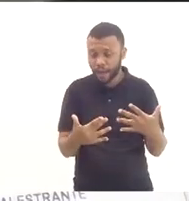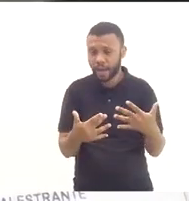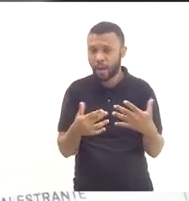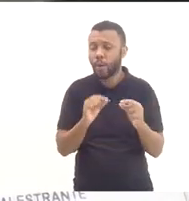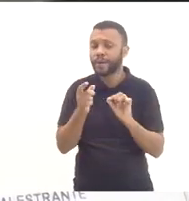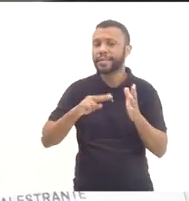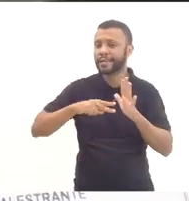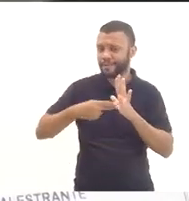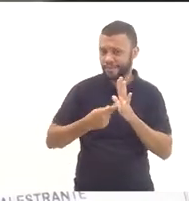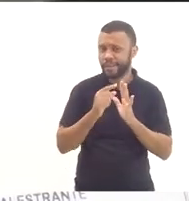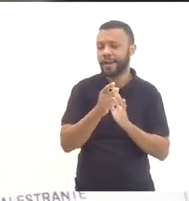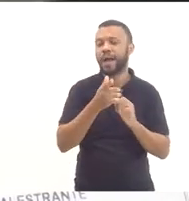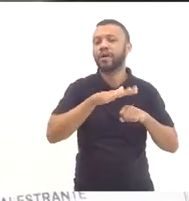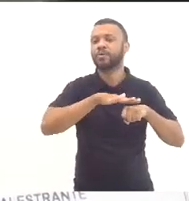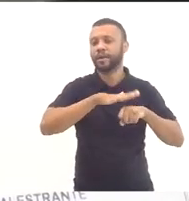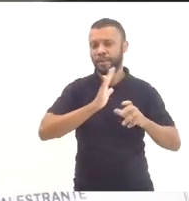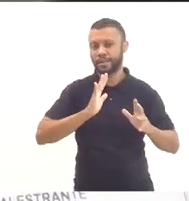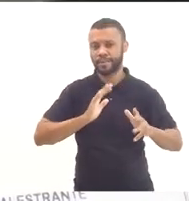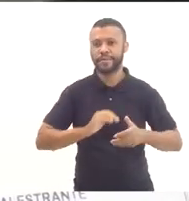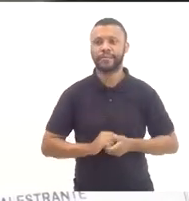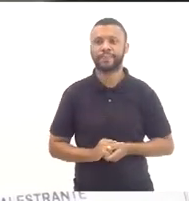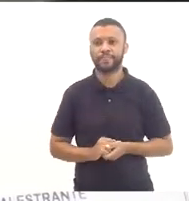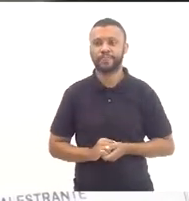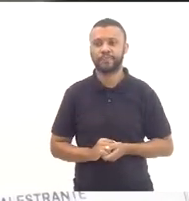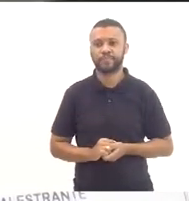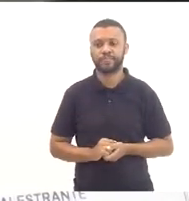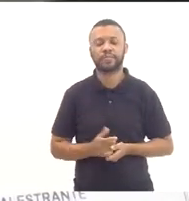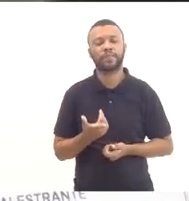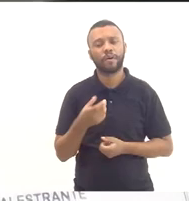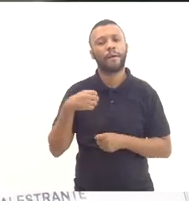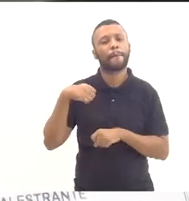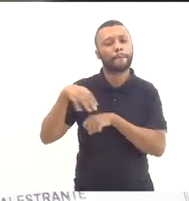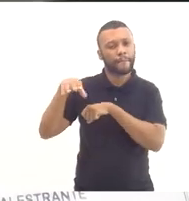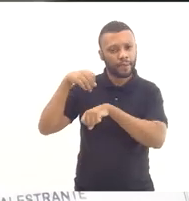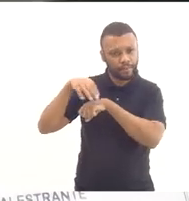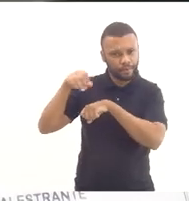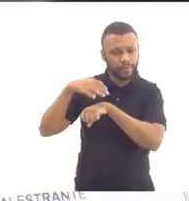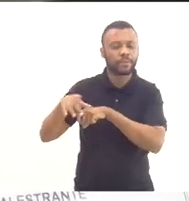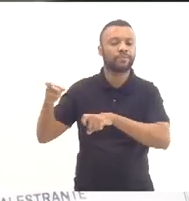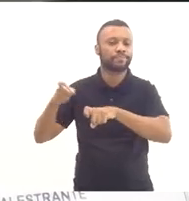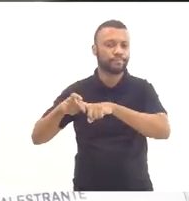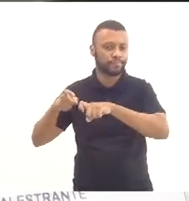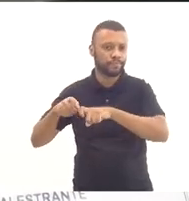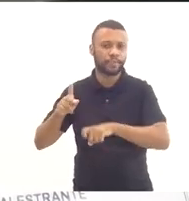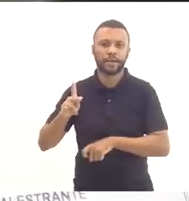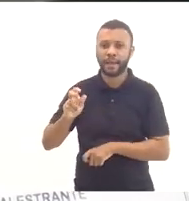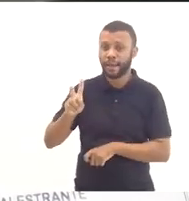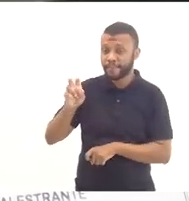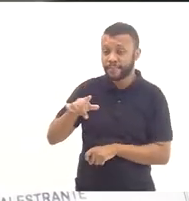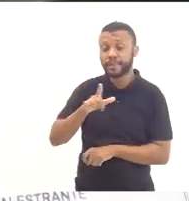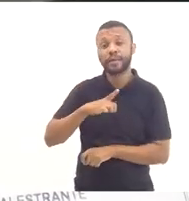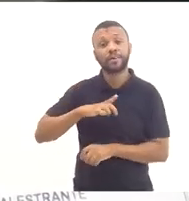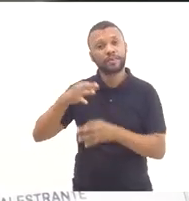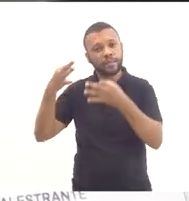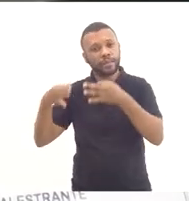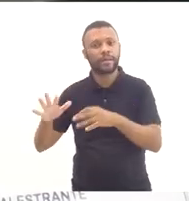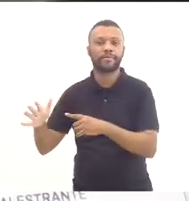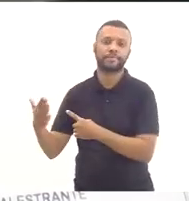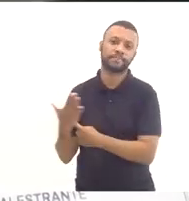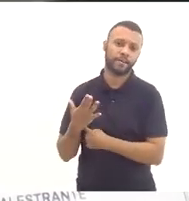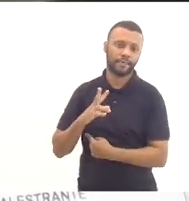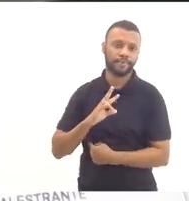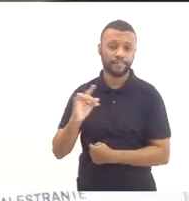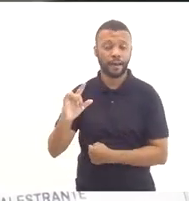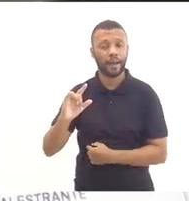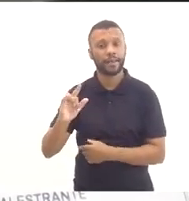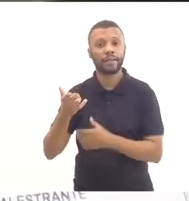cima da minha ordem cronológica aqui eu vou passar o caso seu filho para o doutor Kevin e com certeza ele vai te ajudar imediatamente Doutor